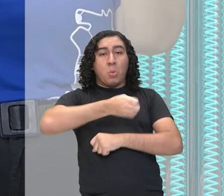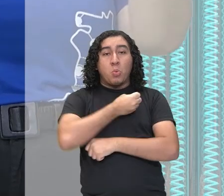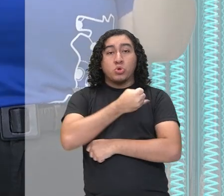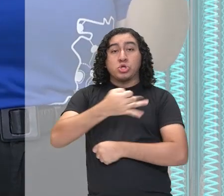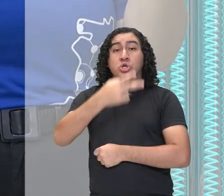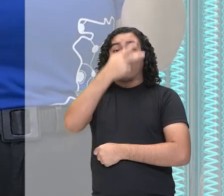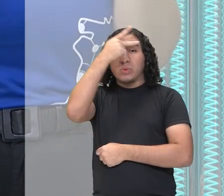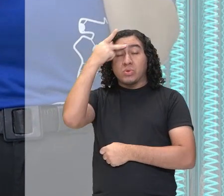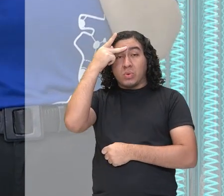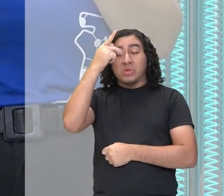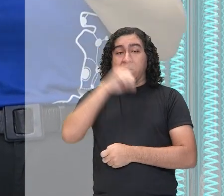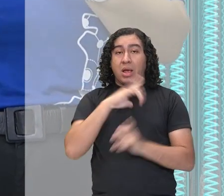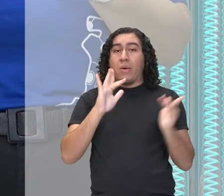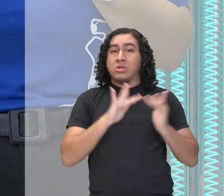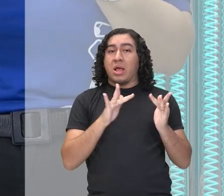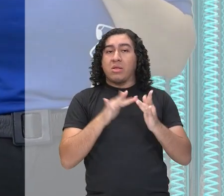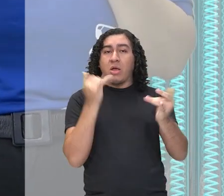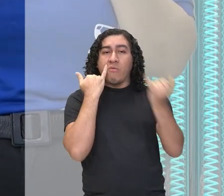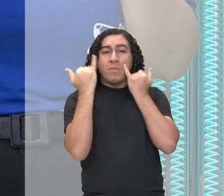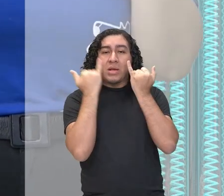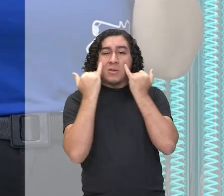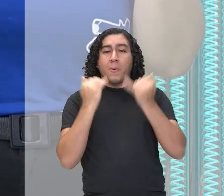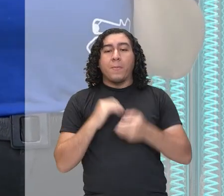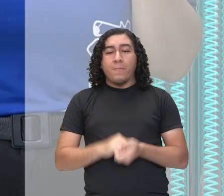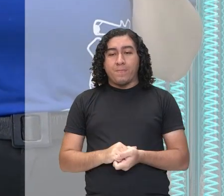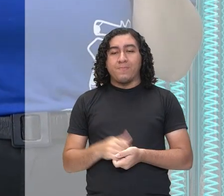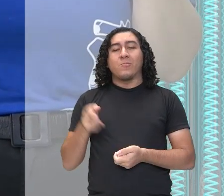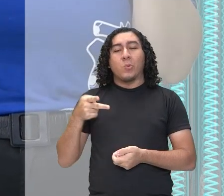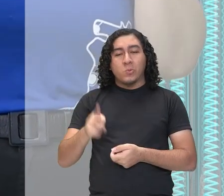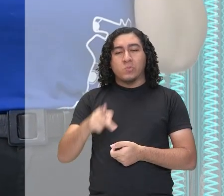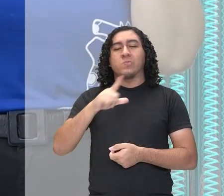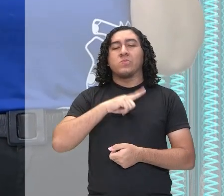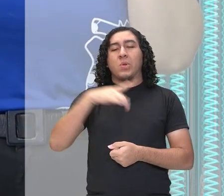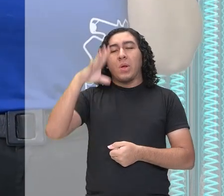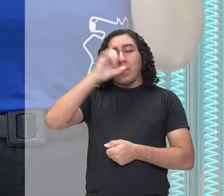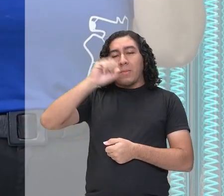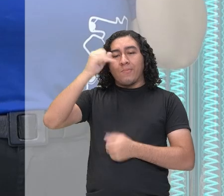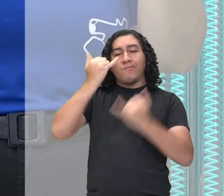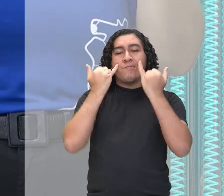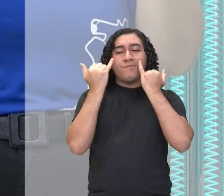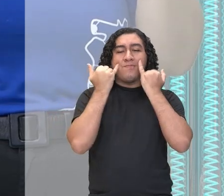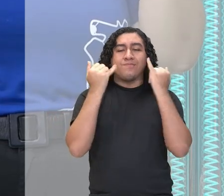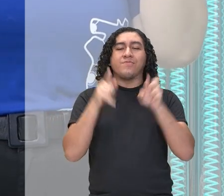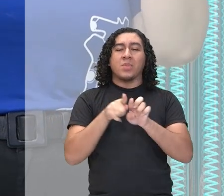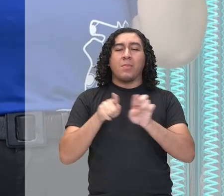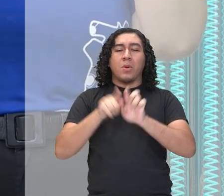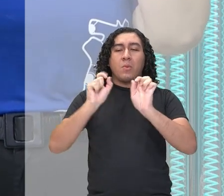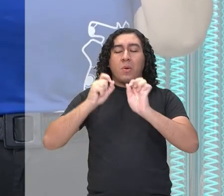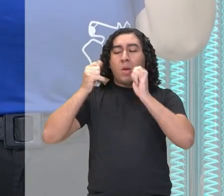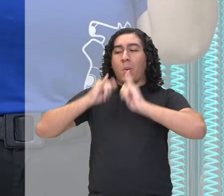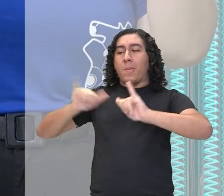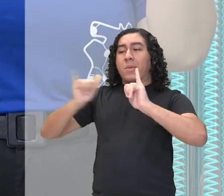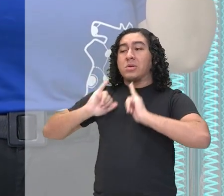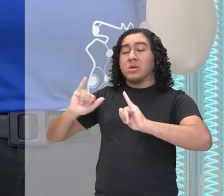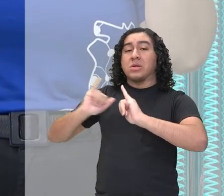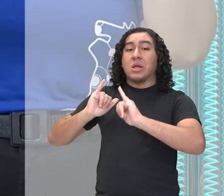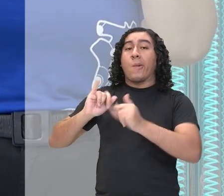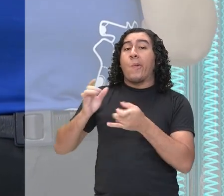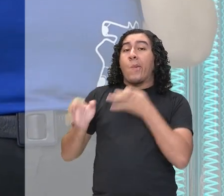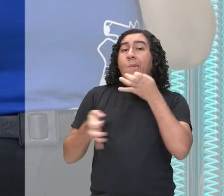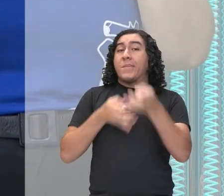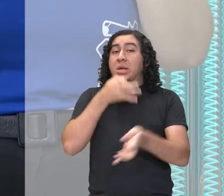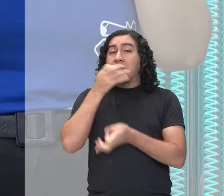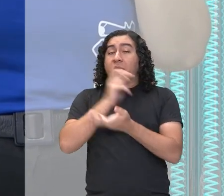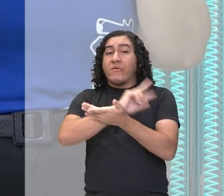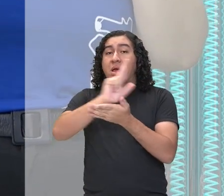A maioria das pessoas, para que eles se mantenham aí informados e também compartilhem de opiniões distintas